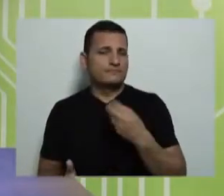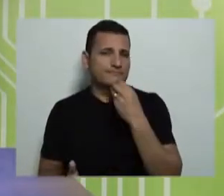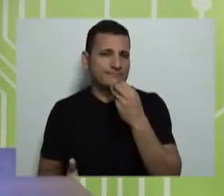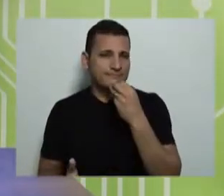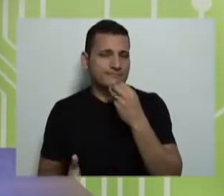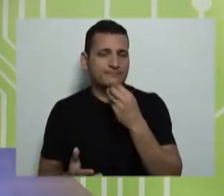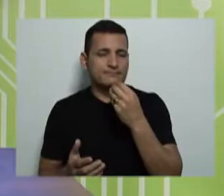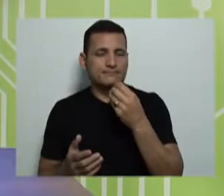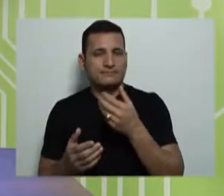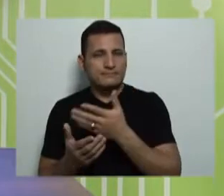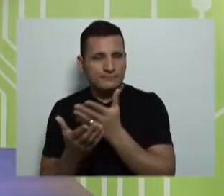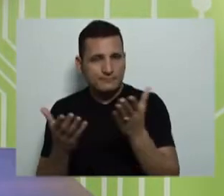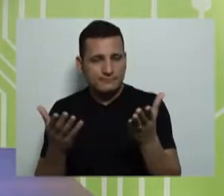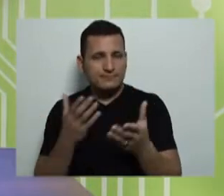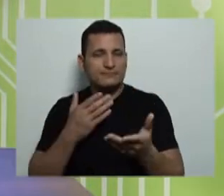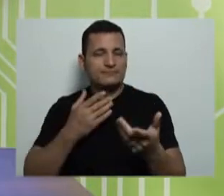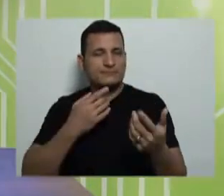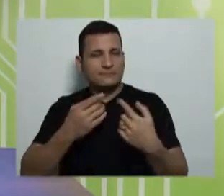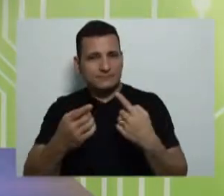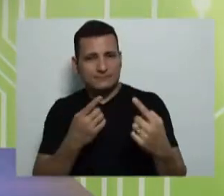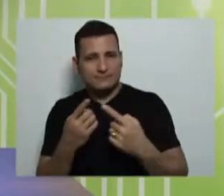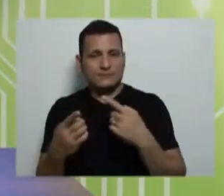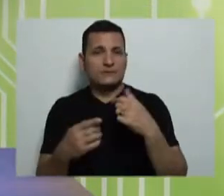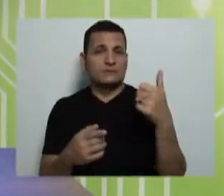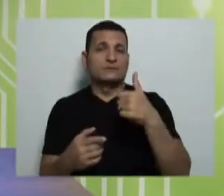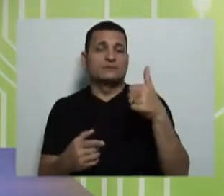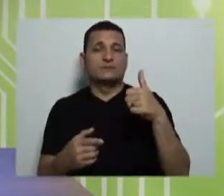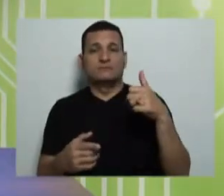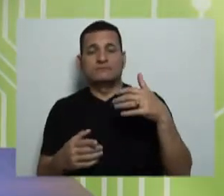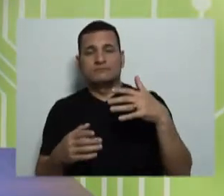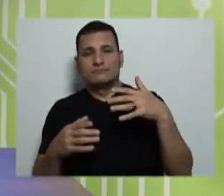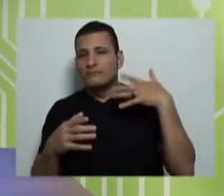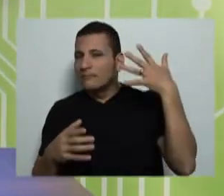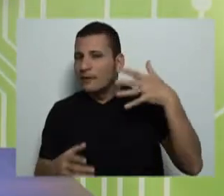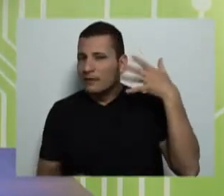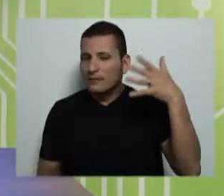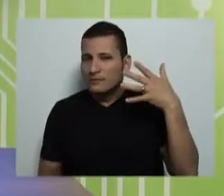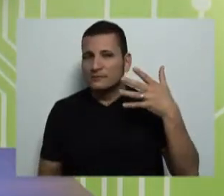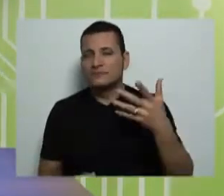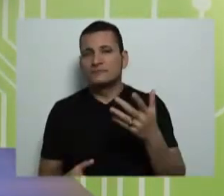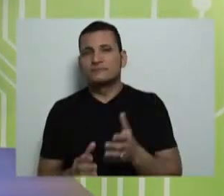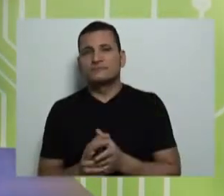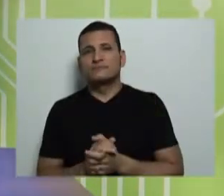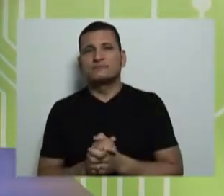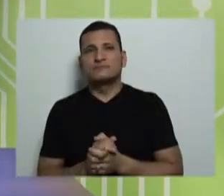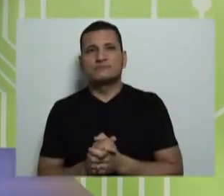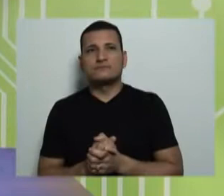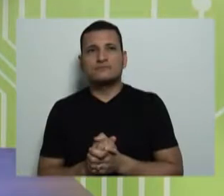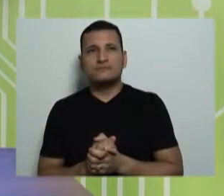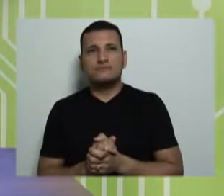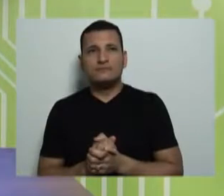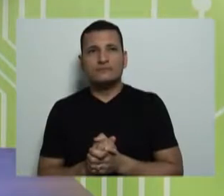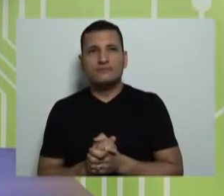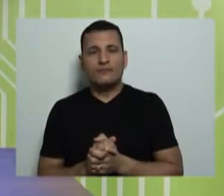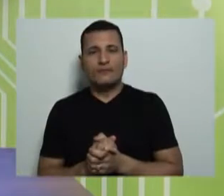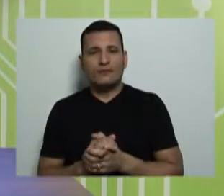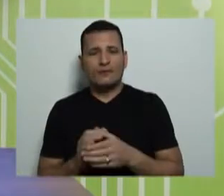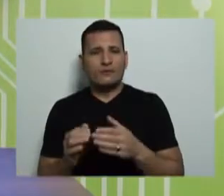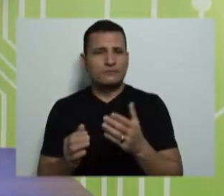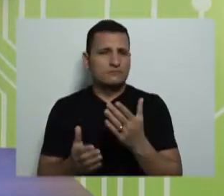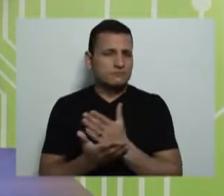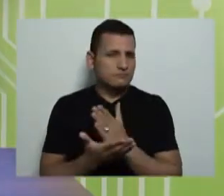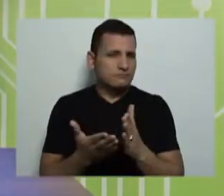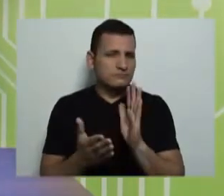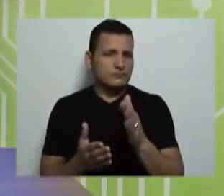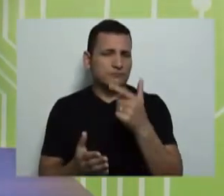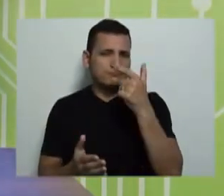vocês nesse primeiro ciclo de palestras. Continuando a minha apresentação, muitos aqui já me conhecem em virtude